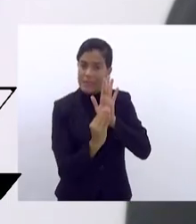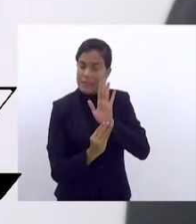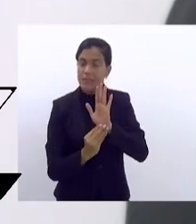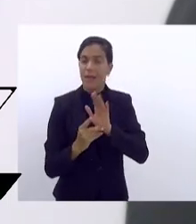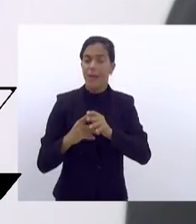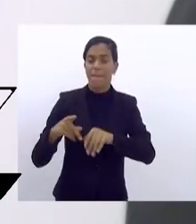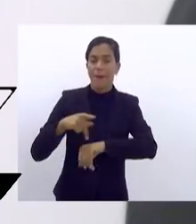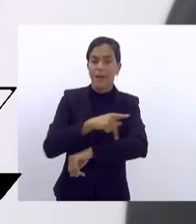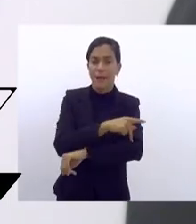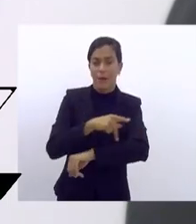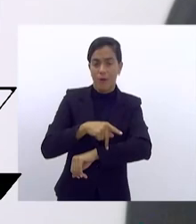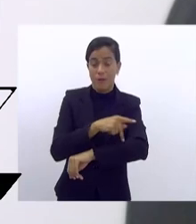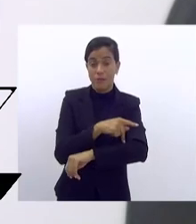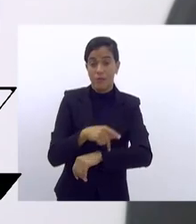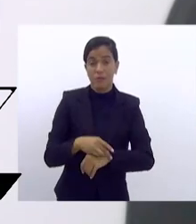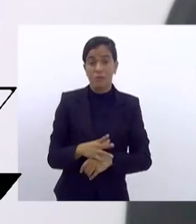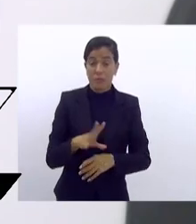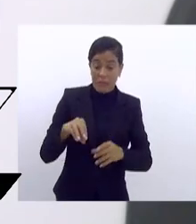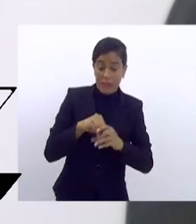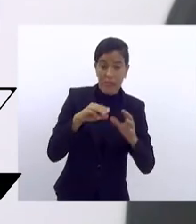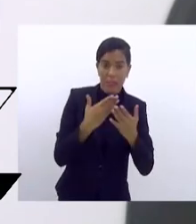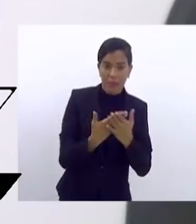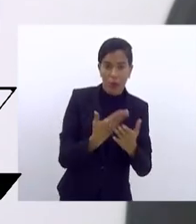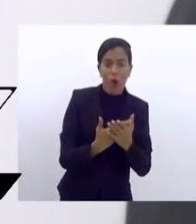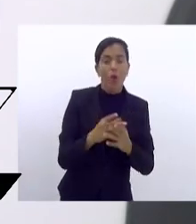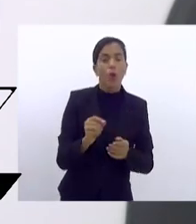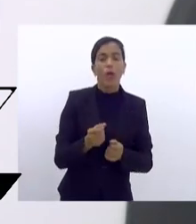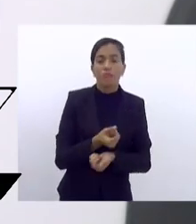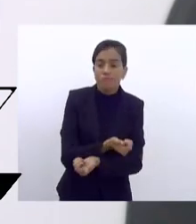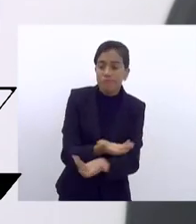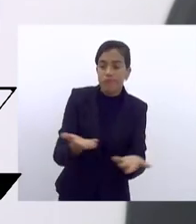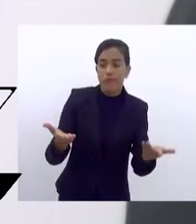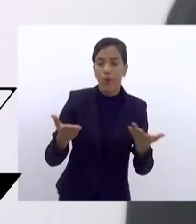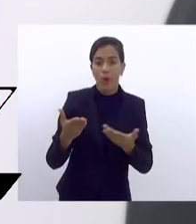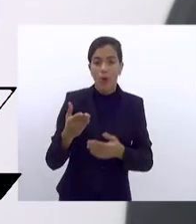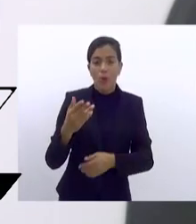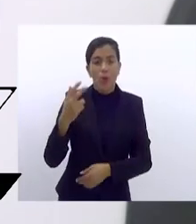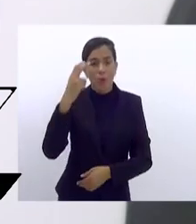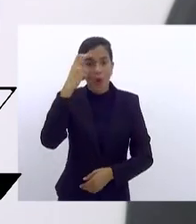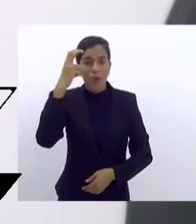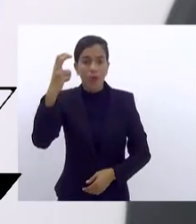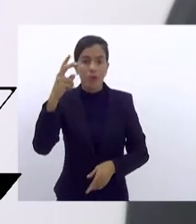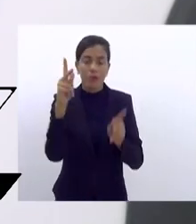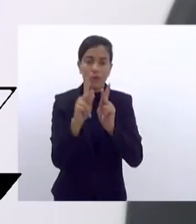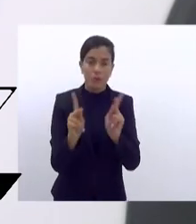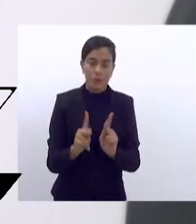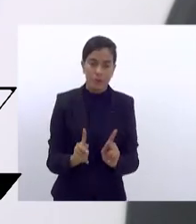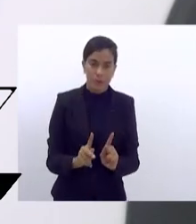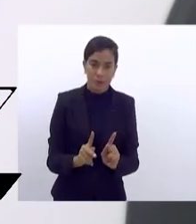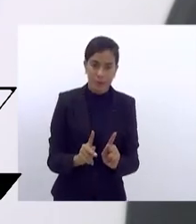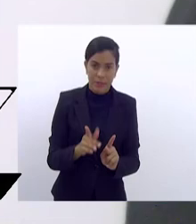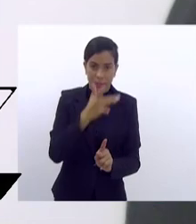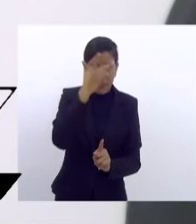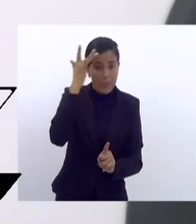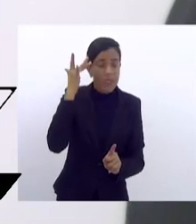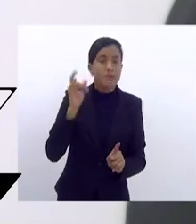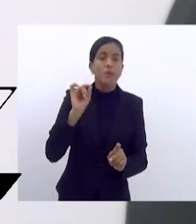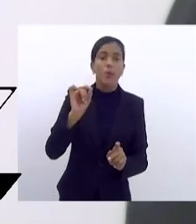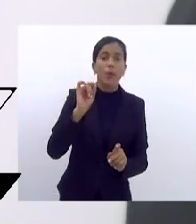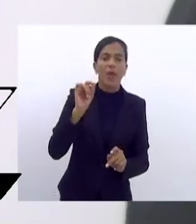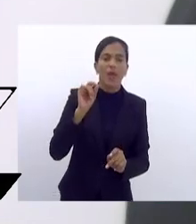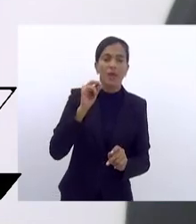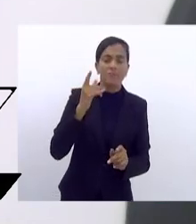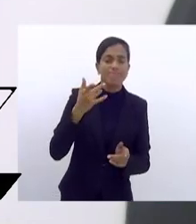que dentro da escola com uma cultura de paz para uma cultura em que as pessoas possam estar desarmadas